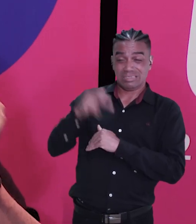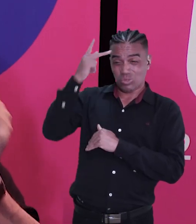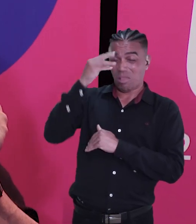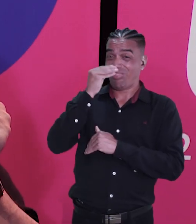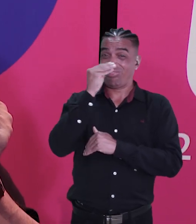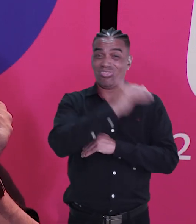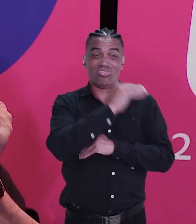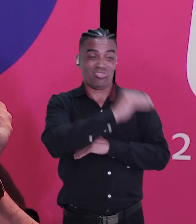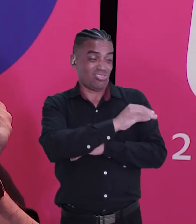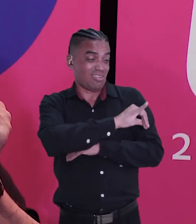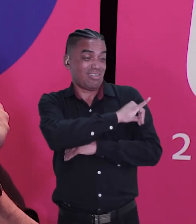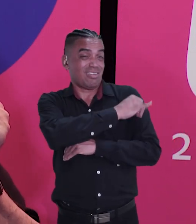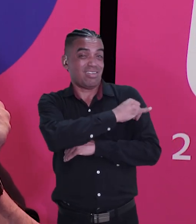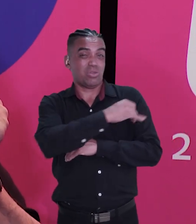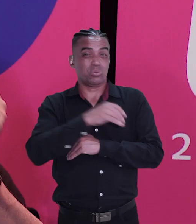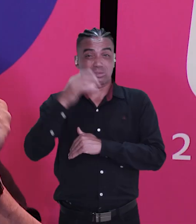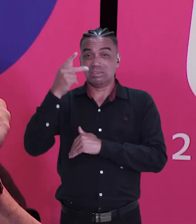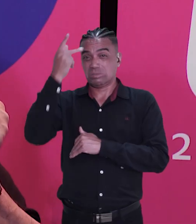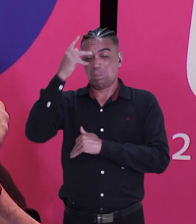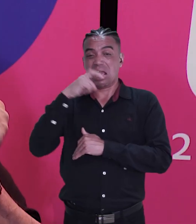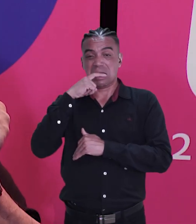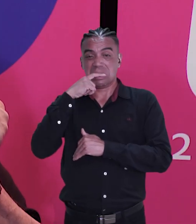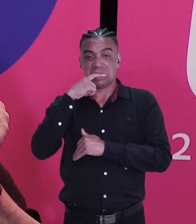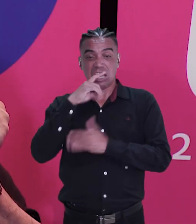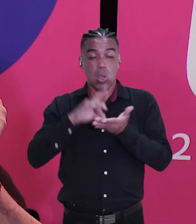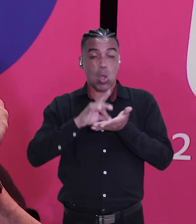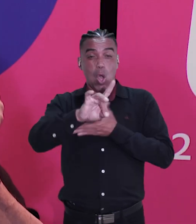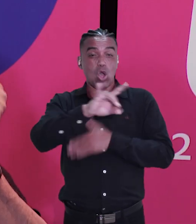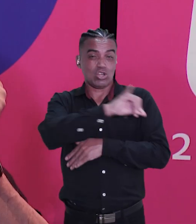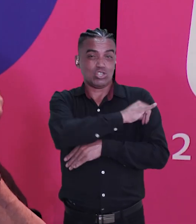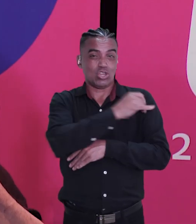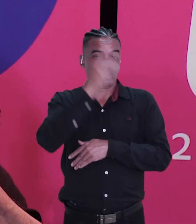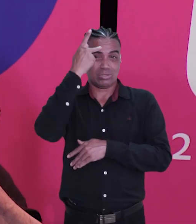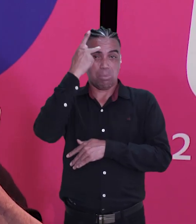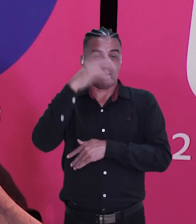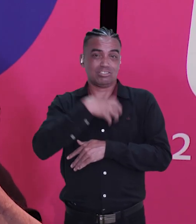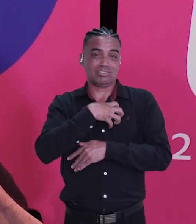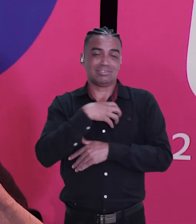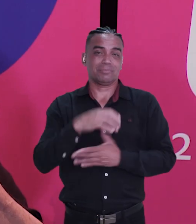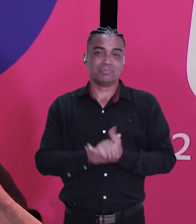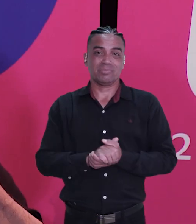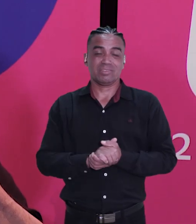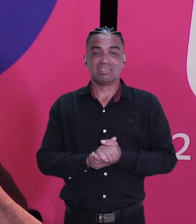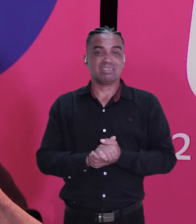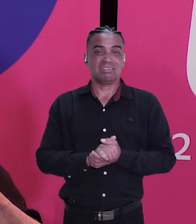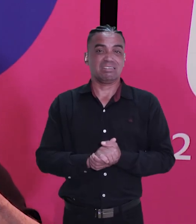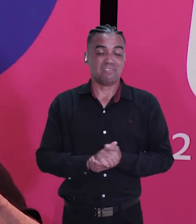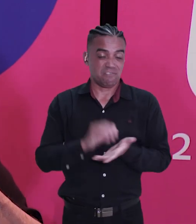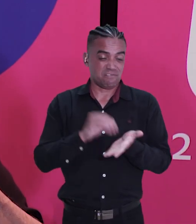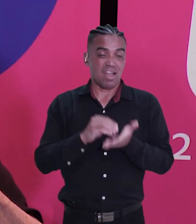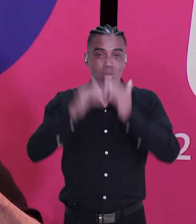notava o desprezo pelo Rio, entendeu? A inveja do Rio, sabe? O ódio pelo Rio, né?